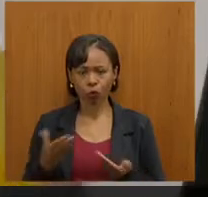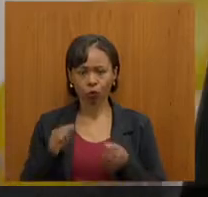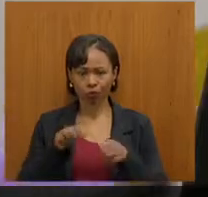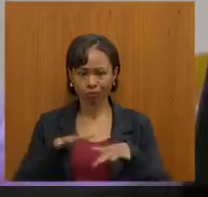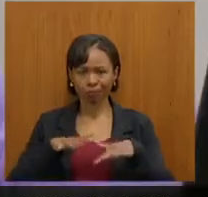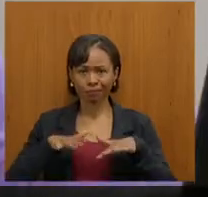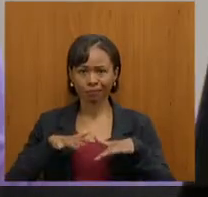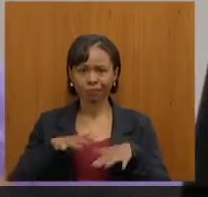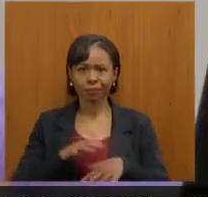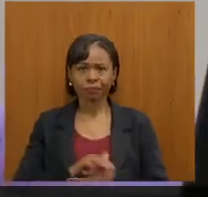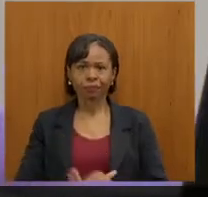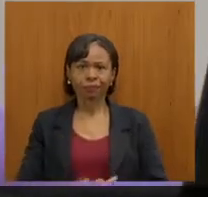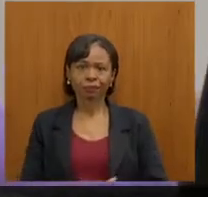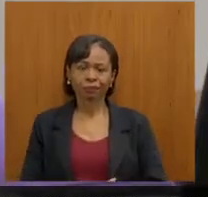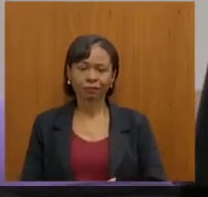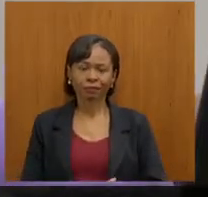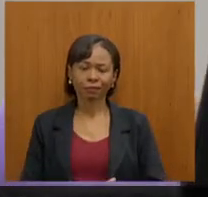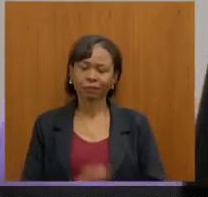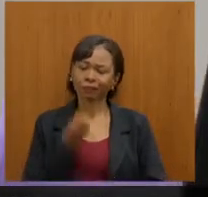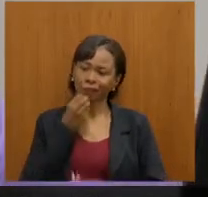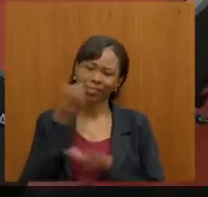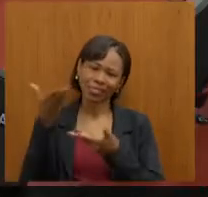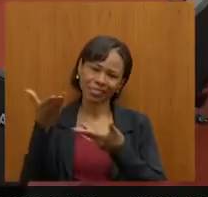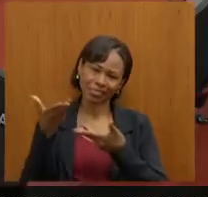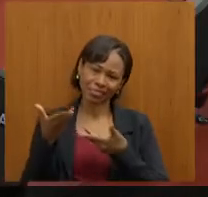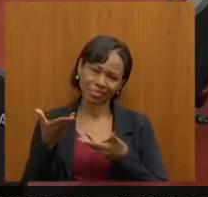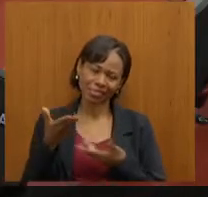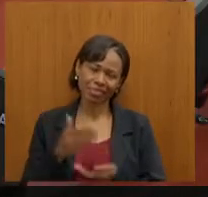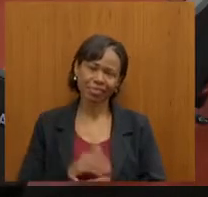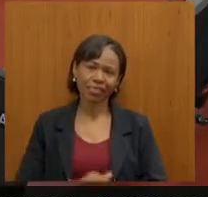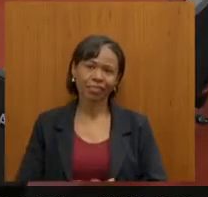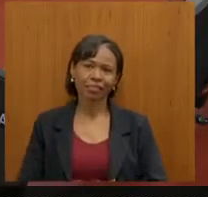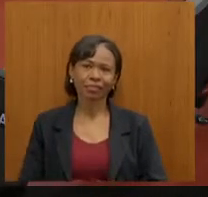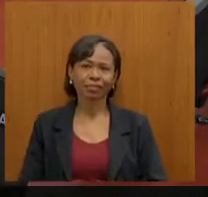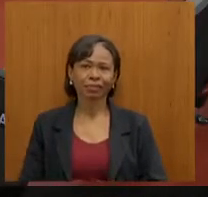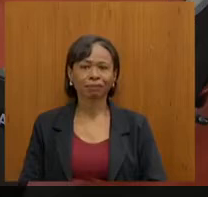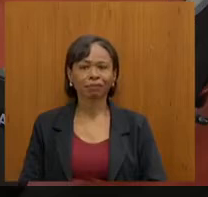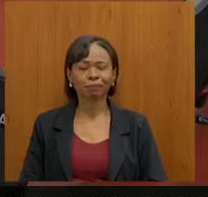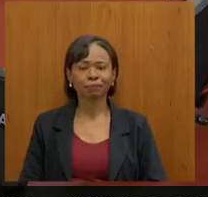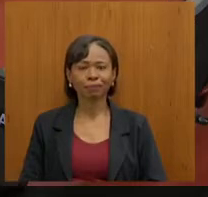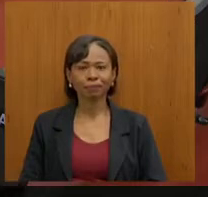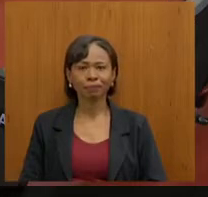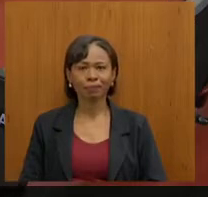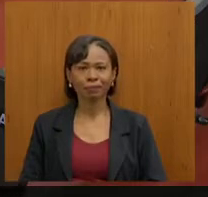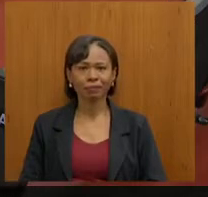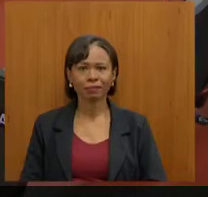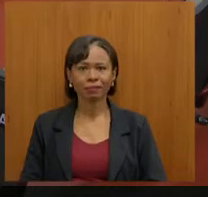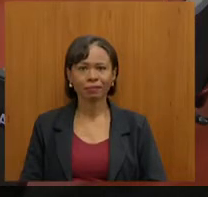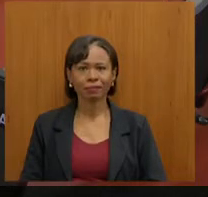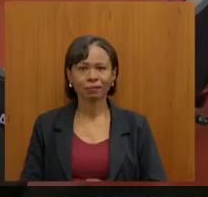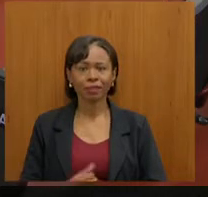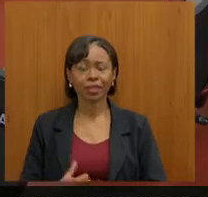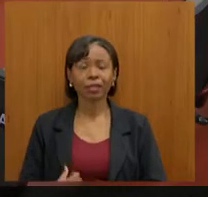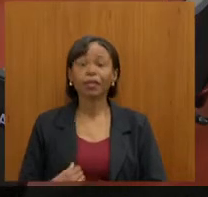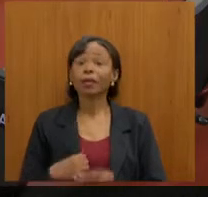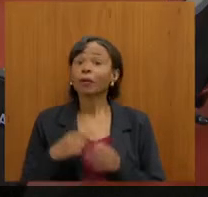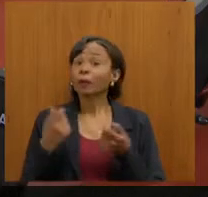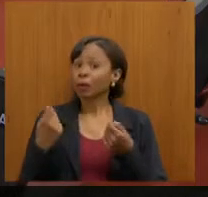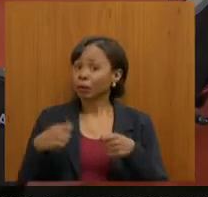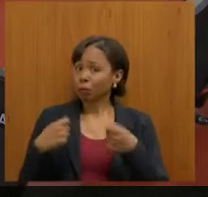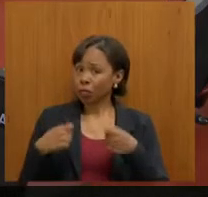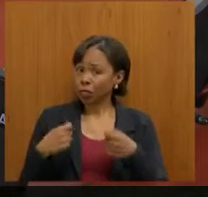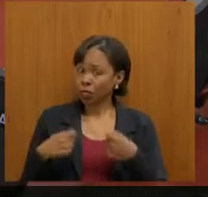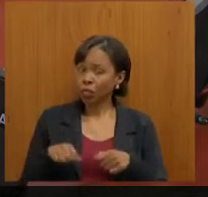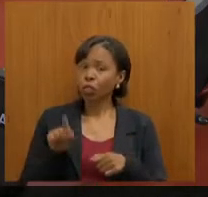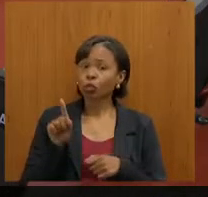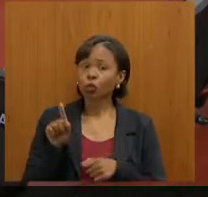auditório tá seja muito bem-vinda e eu Nós precisamos madu que a